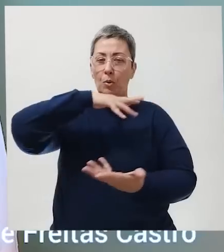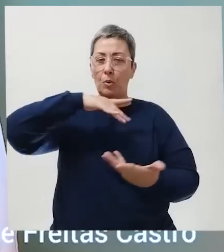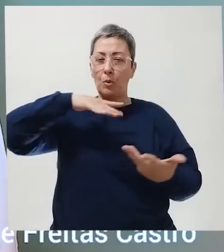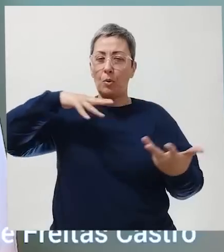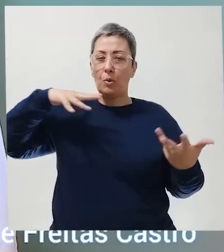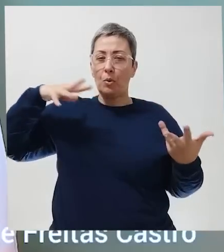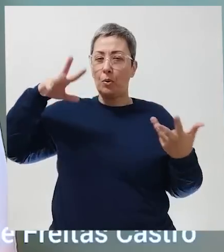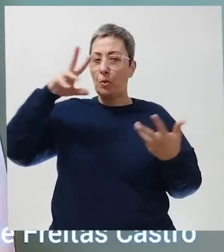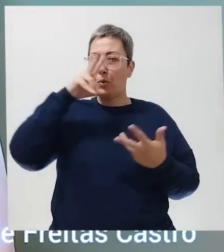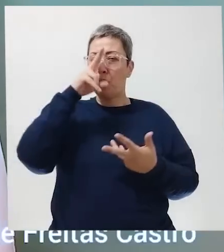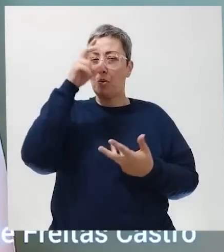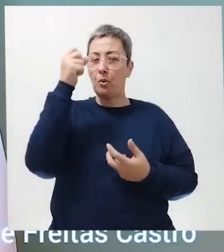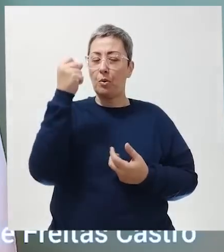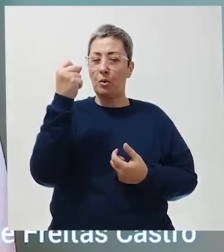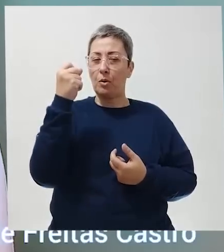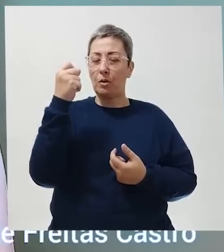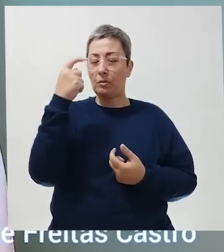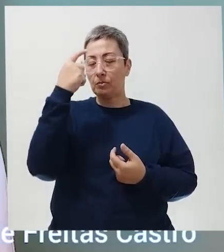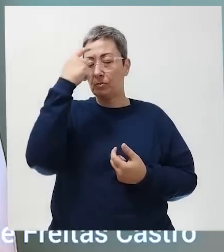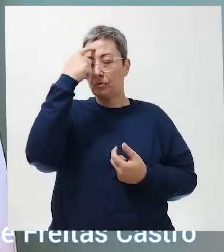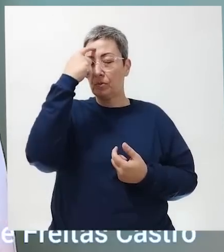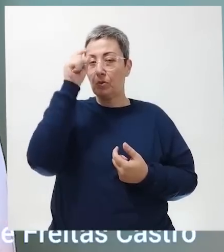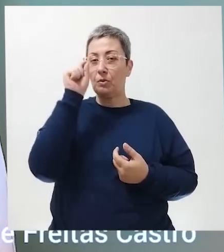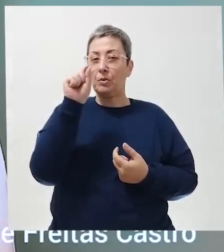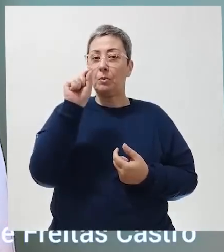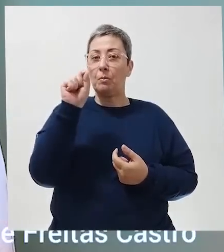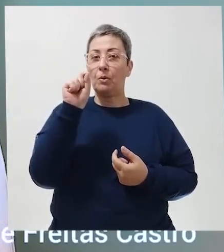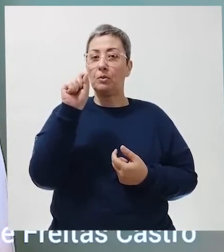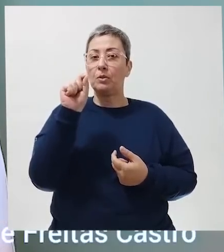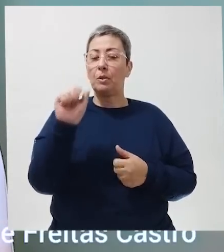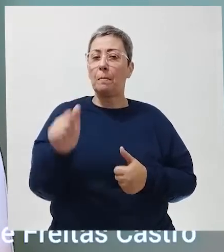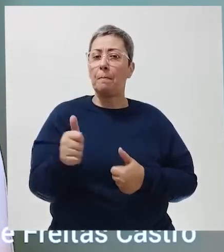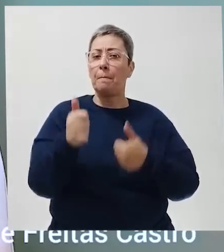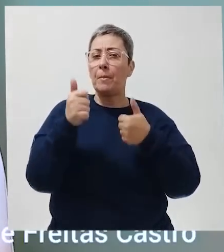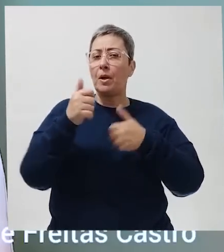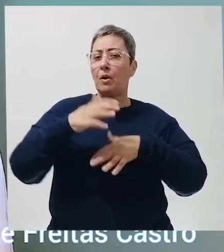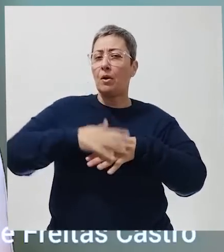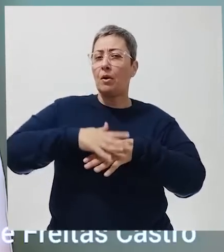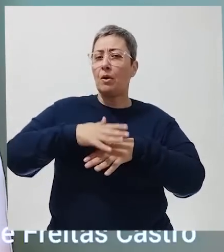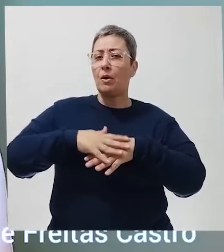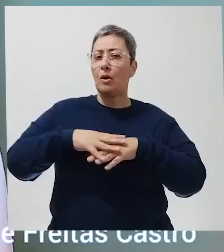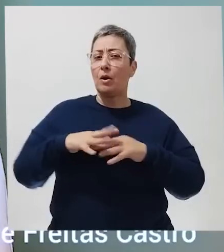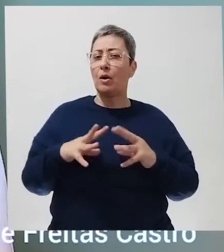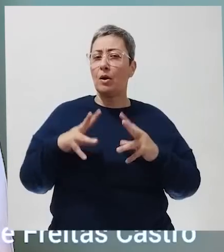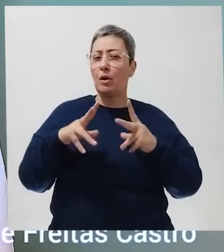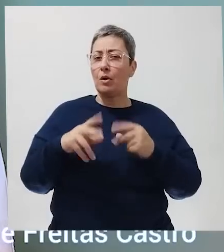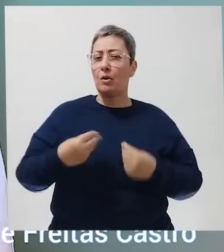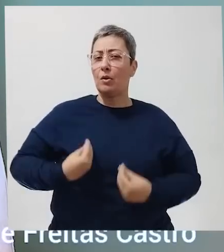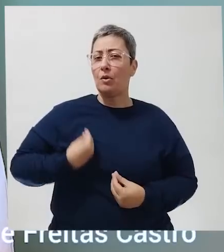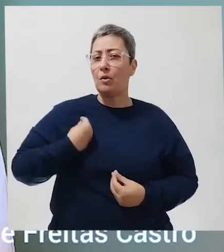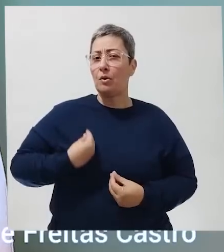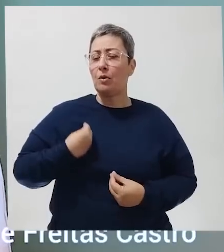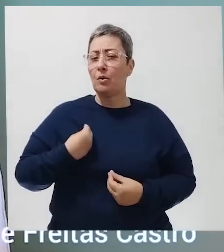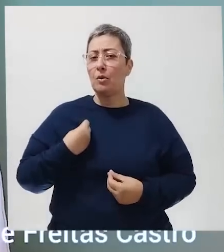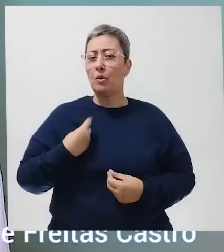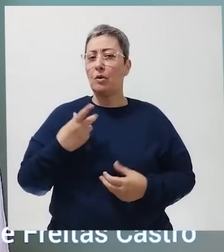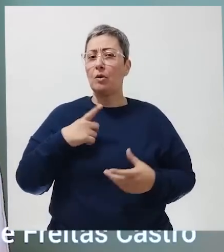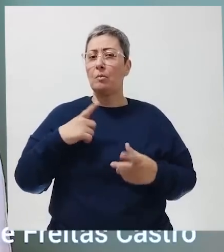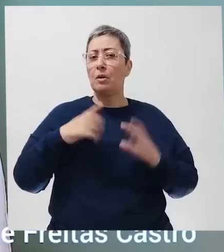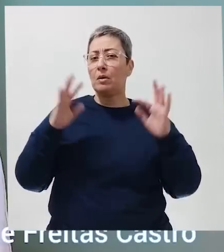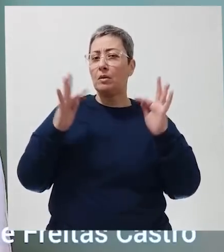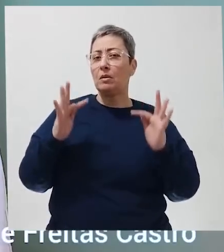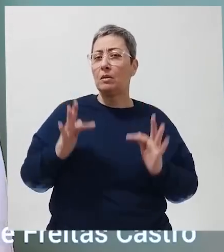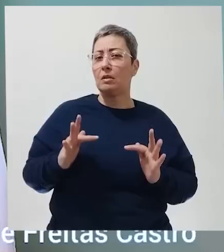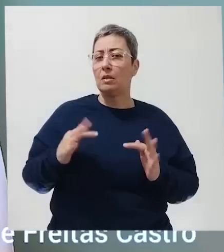branca gigante. Pense no que você poderia fazer para que todos esses seres vivos ficassem